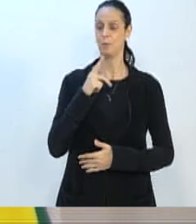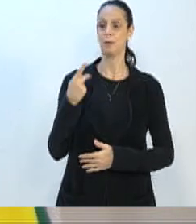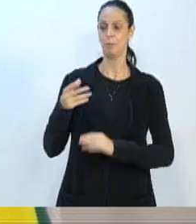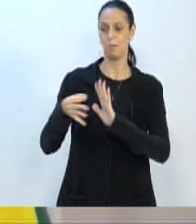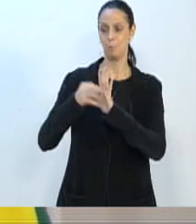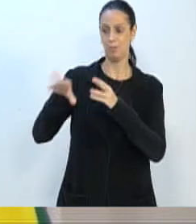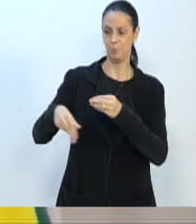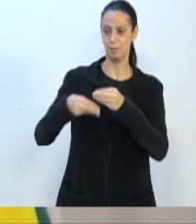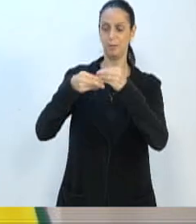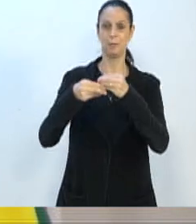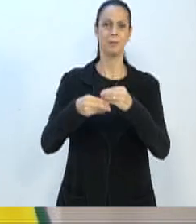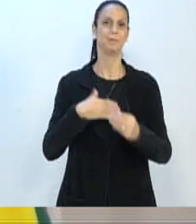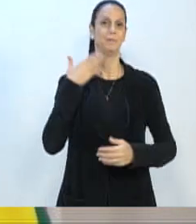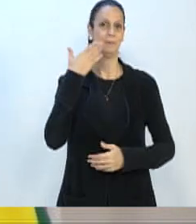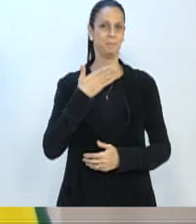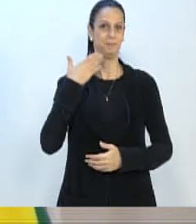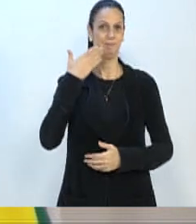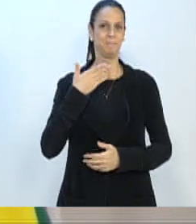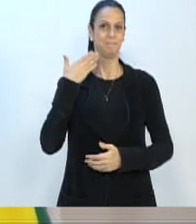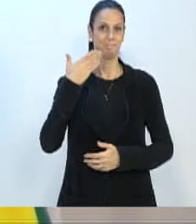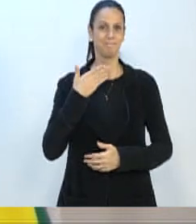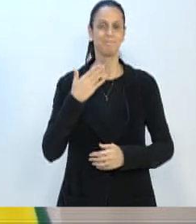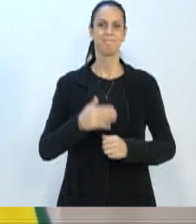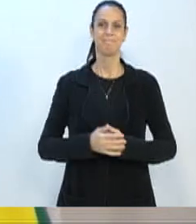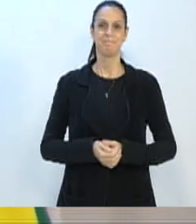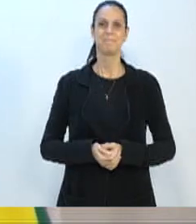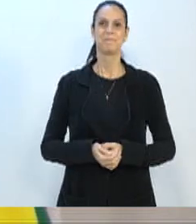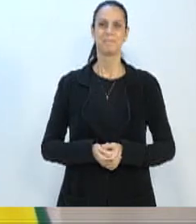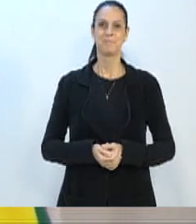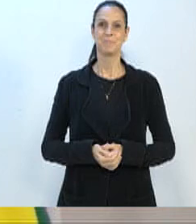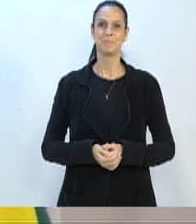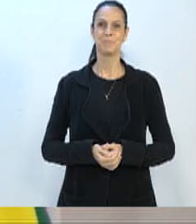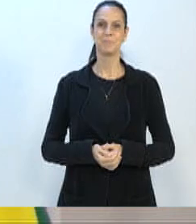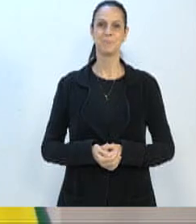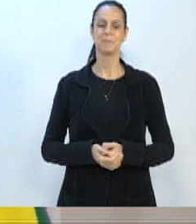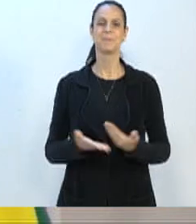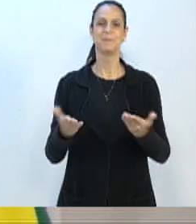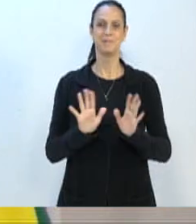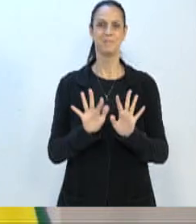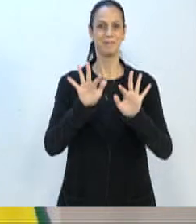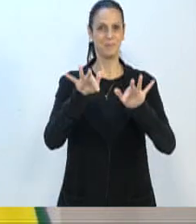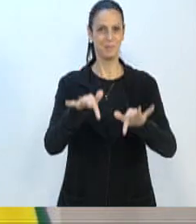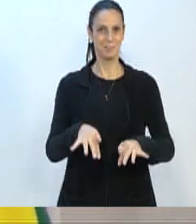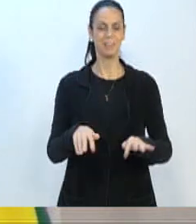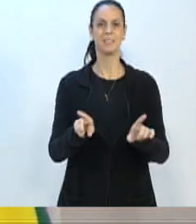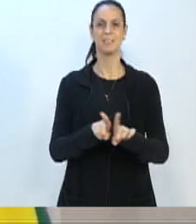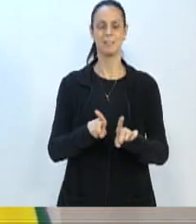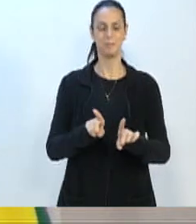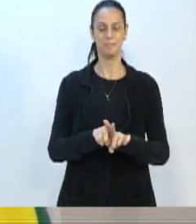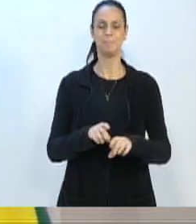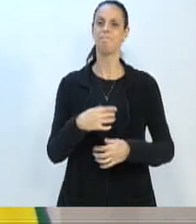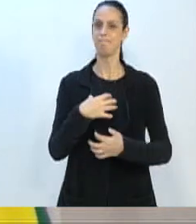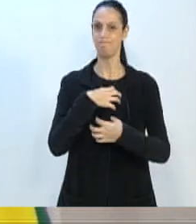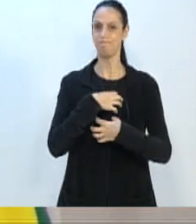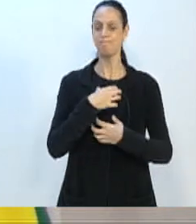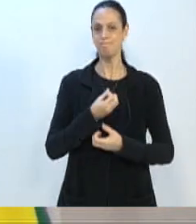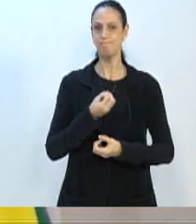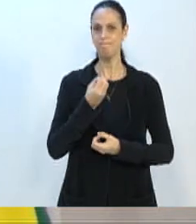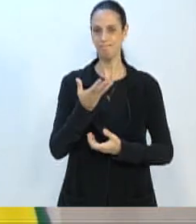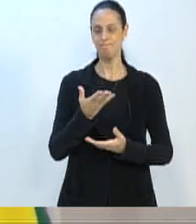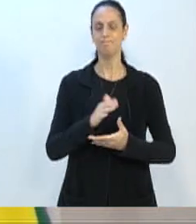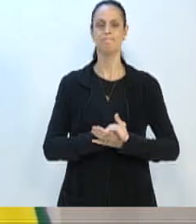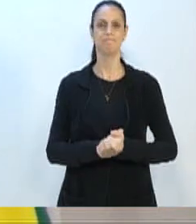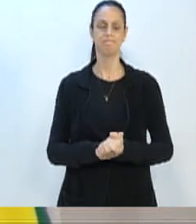ao meu pronunciamento e é isso eu queria encerrar dessa forma lamentando realmente